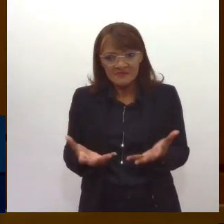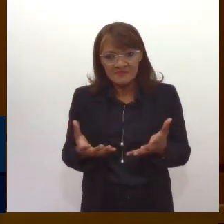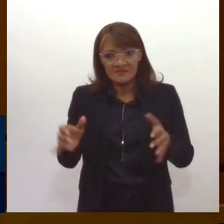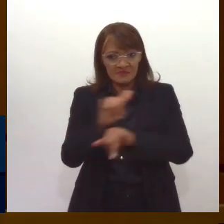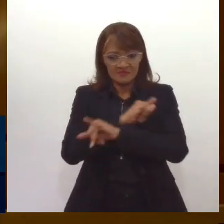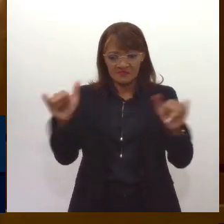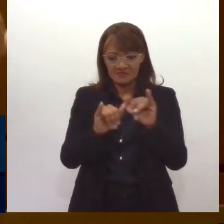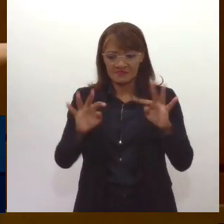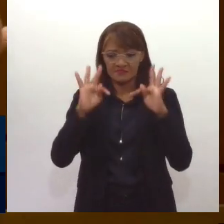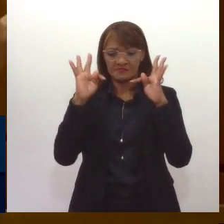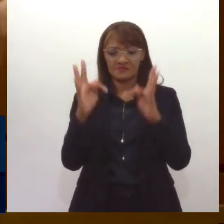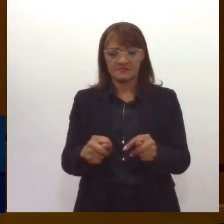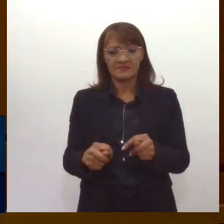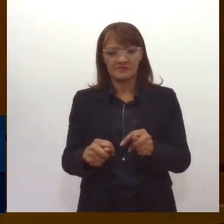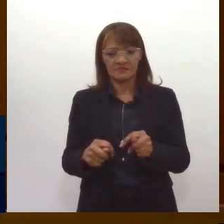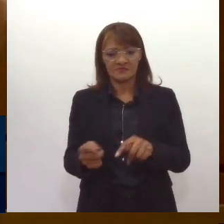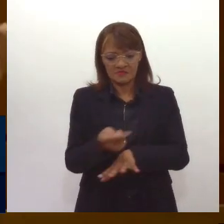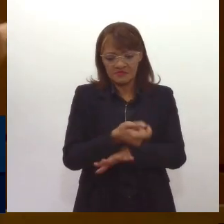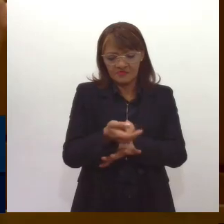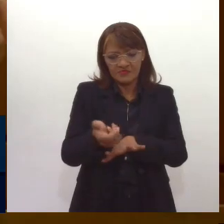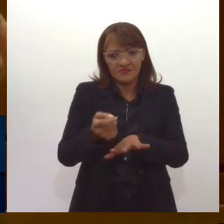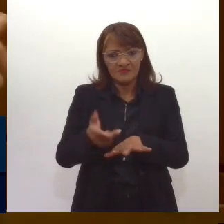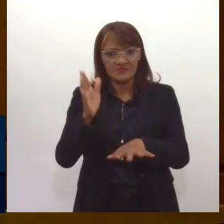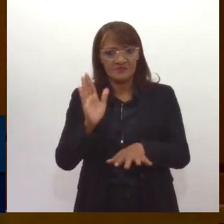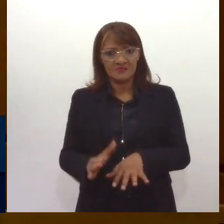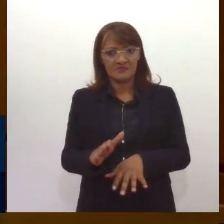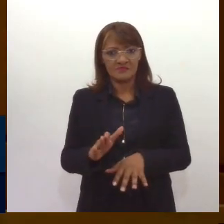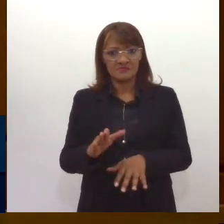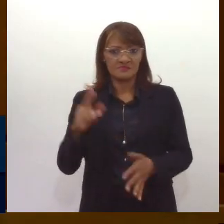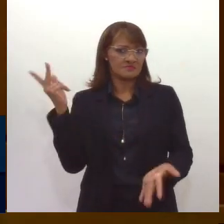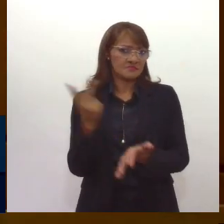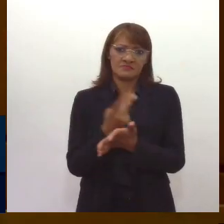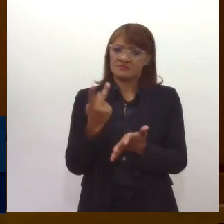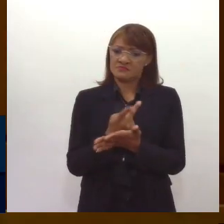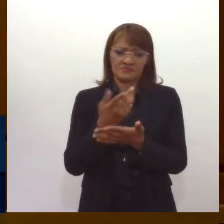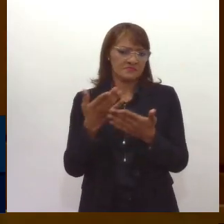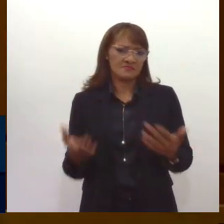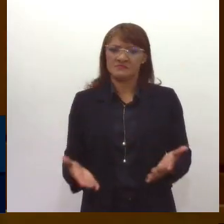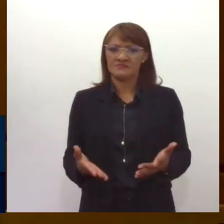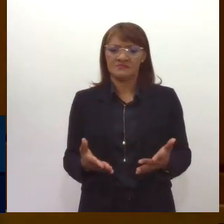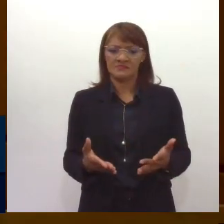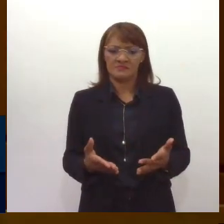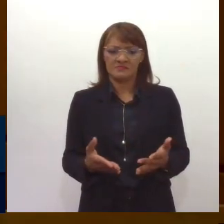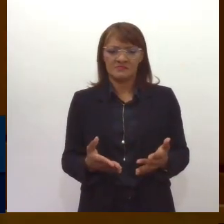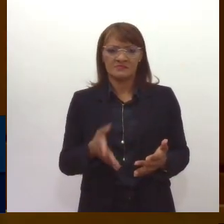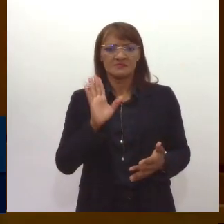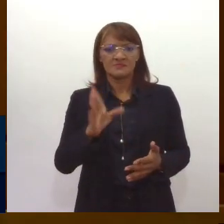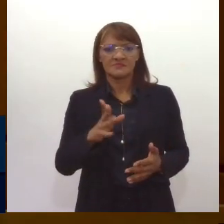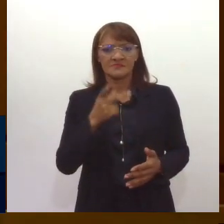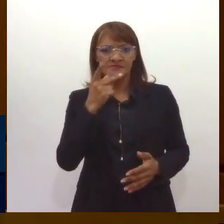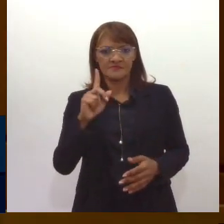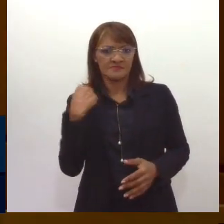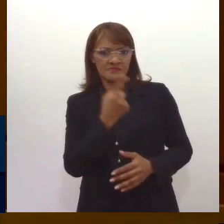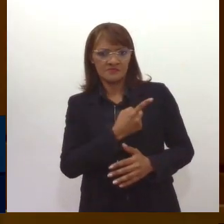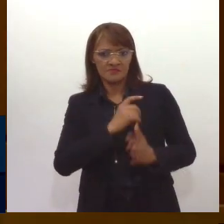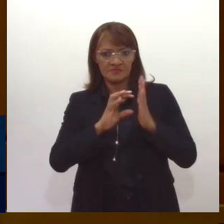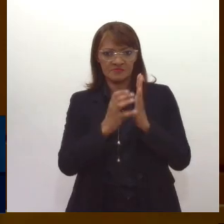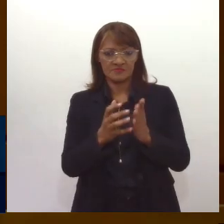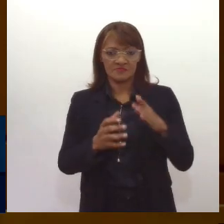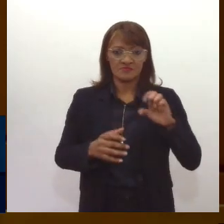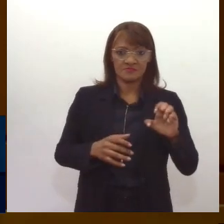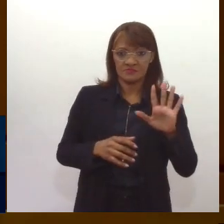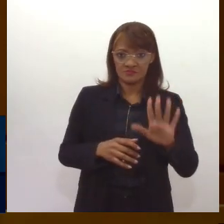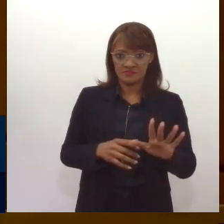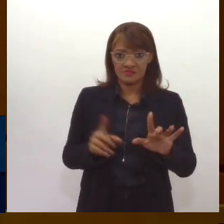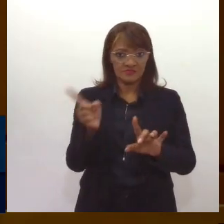news, informações erradas sobre a esquerda. O que a gente quer não é combater a direita ou a esquerda,